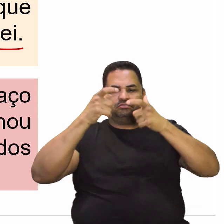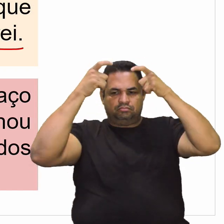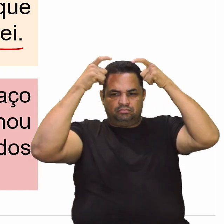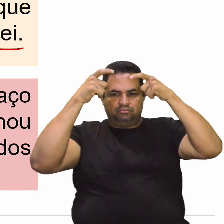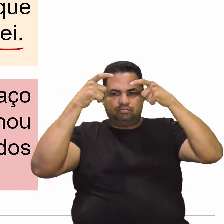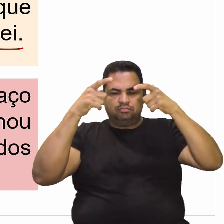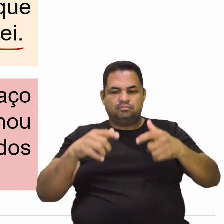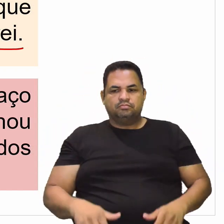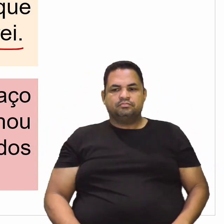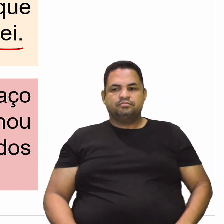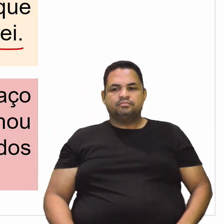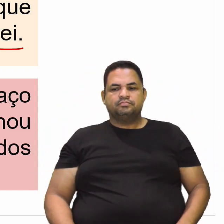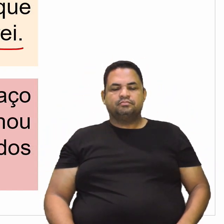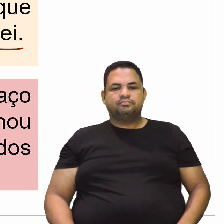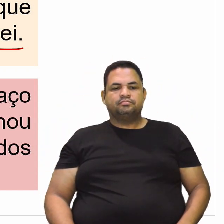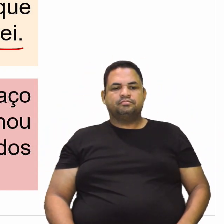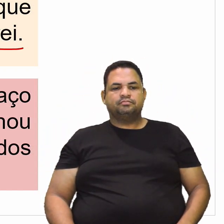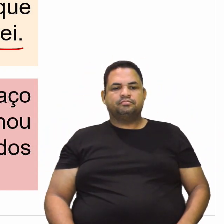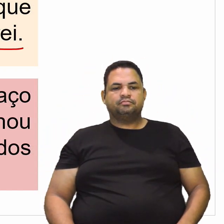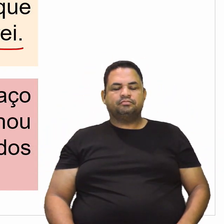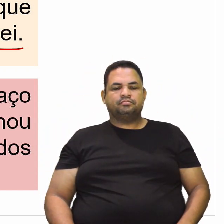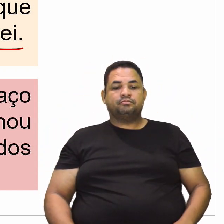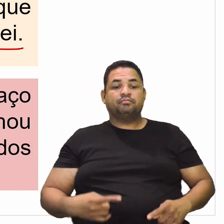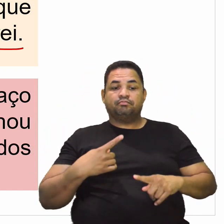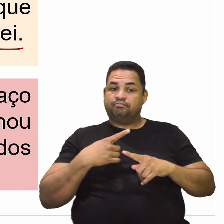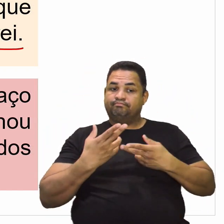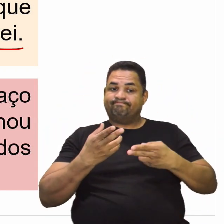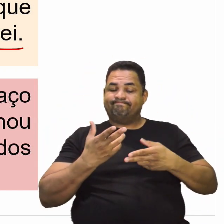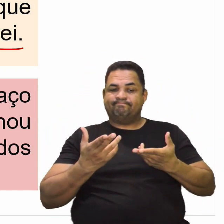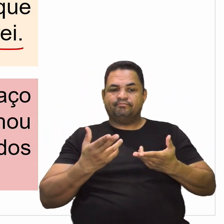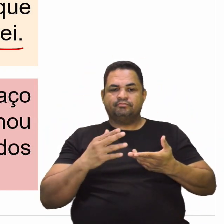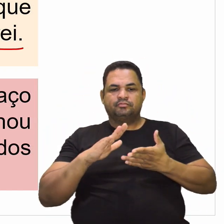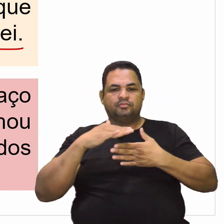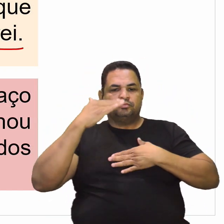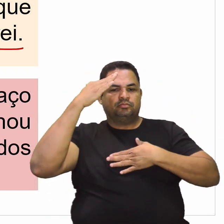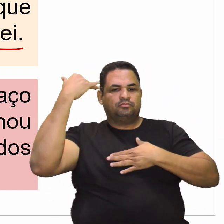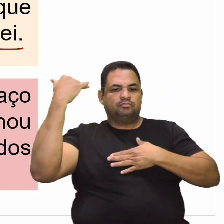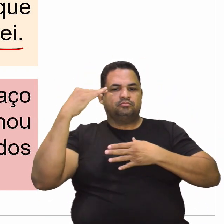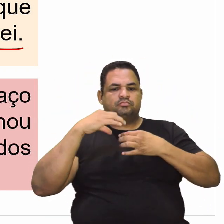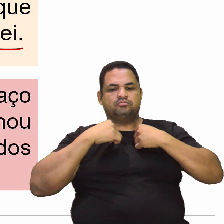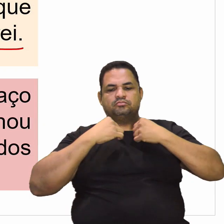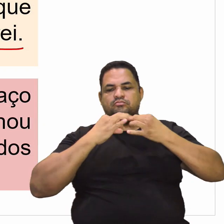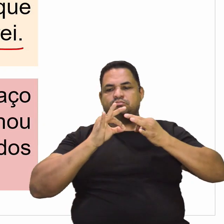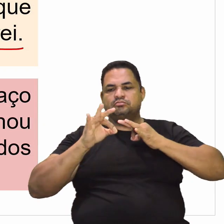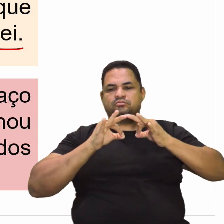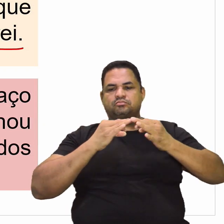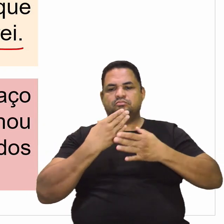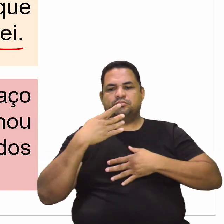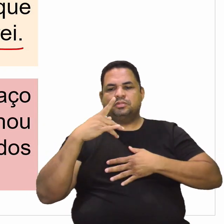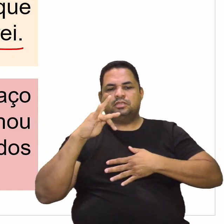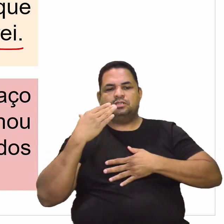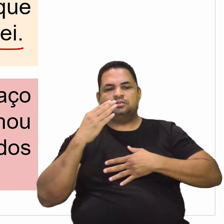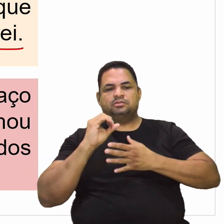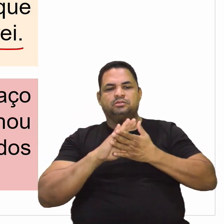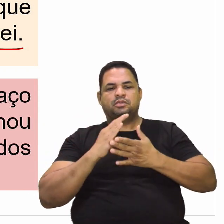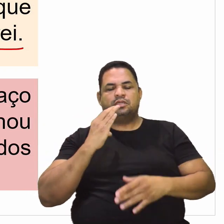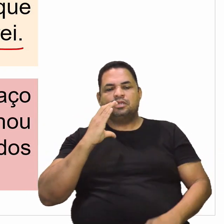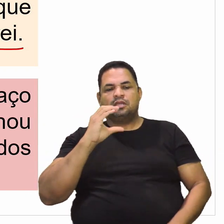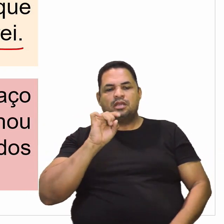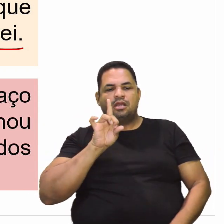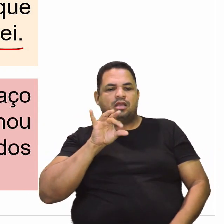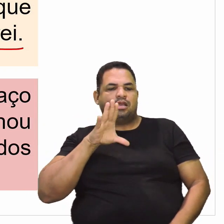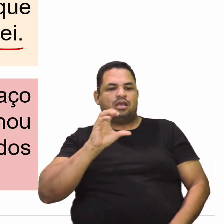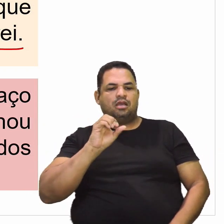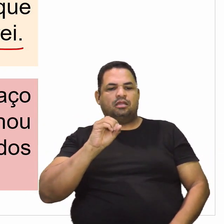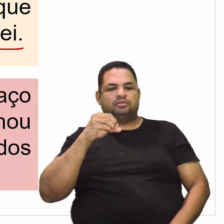rei. Já viu? Pois é. Um dos mais famosos mordomos do paço foi